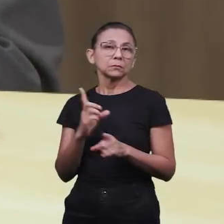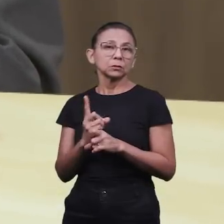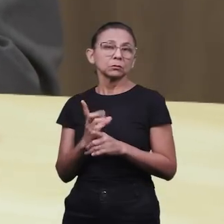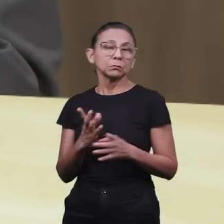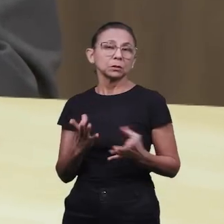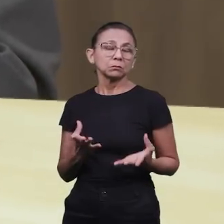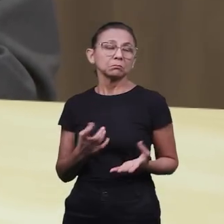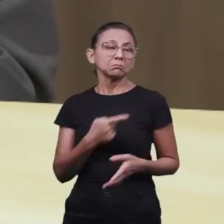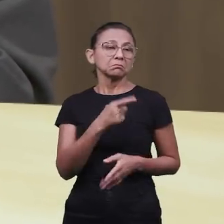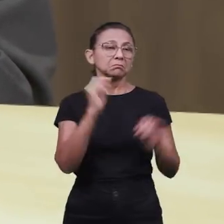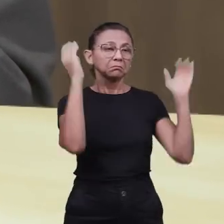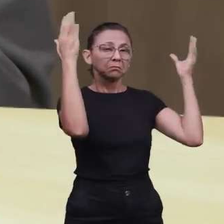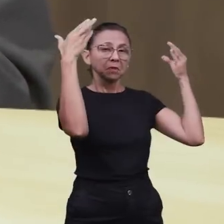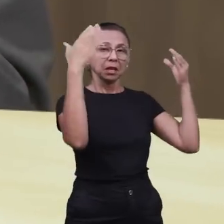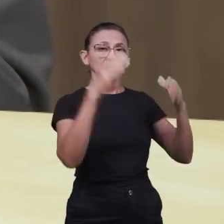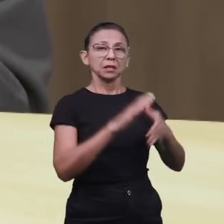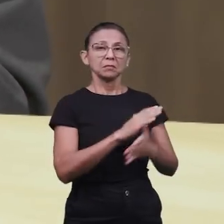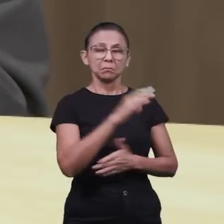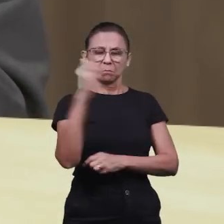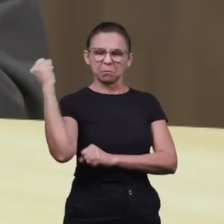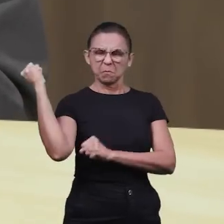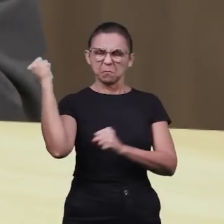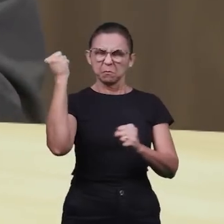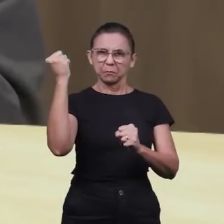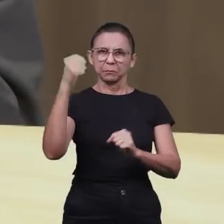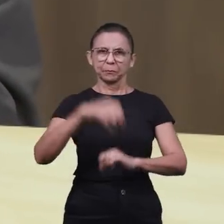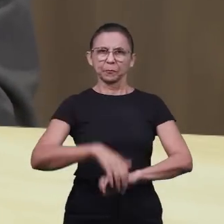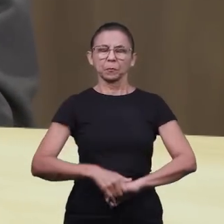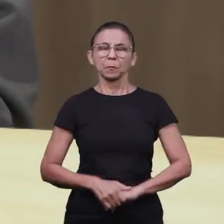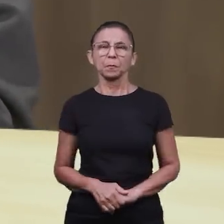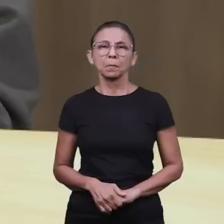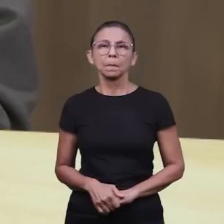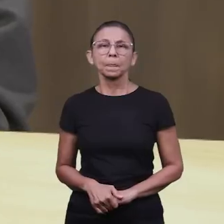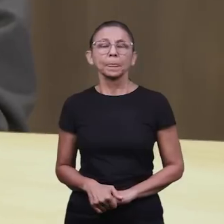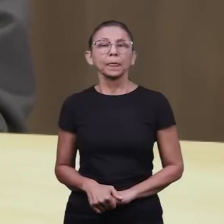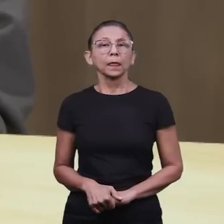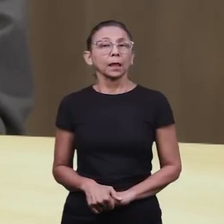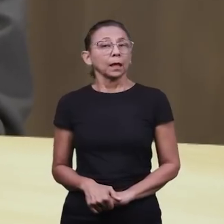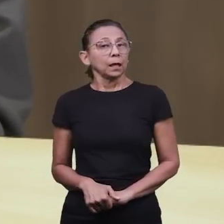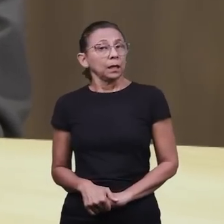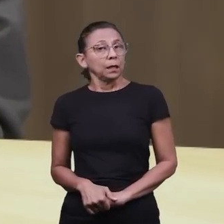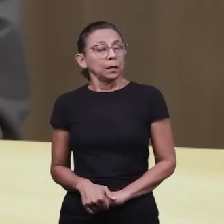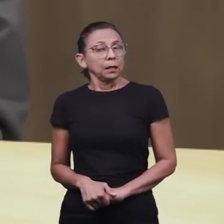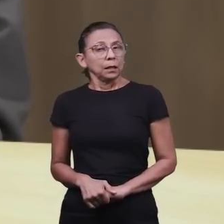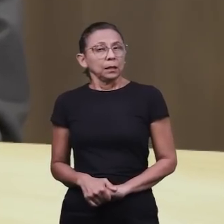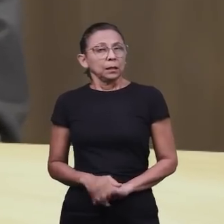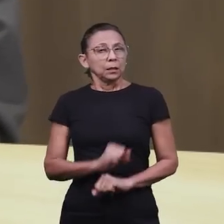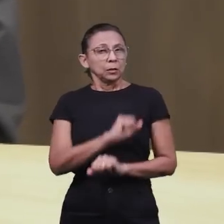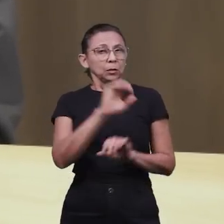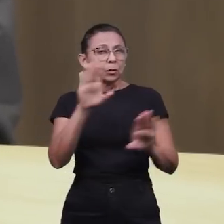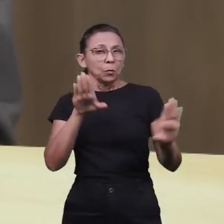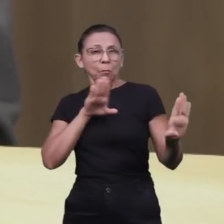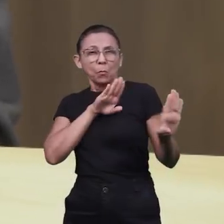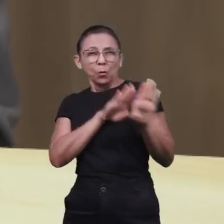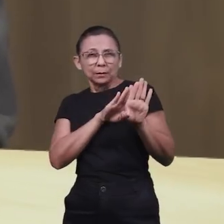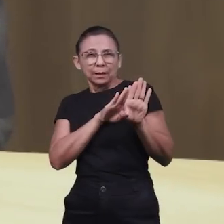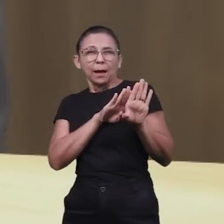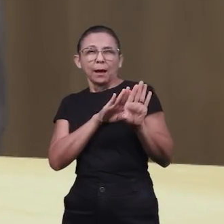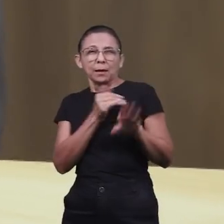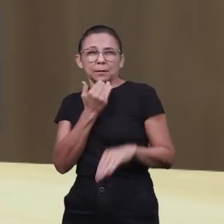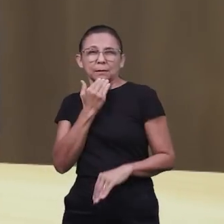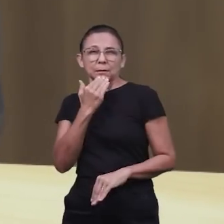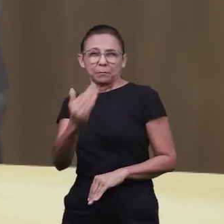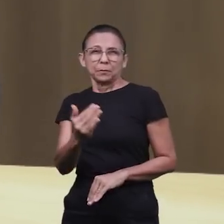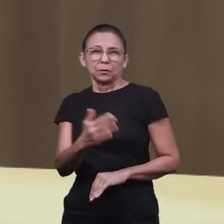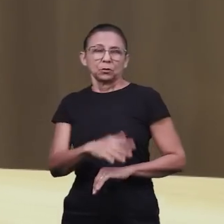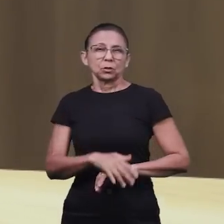que podia tudo. E requeriu uma adoração, de certa forma, indireta, que traduzia aquilo que